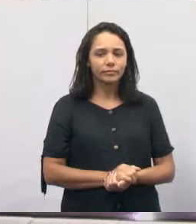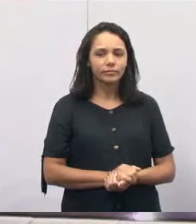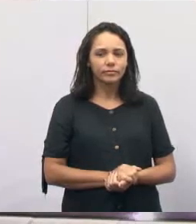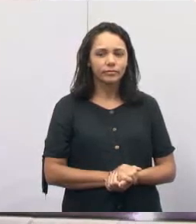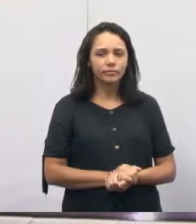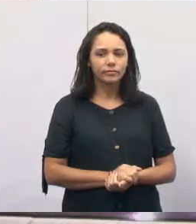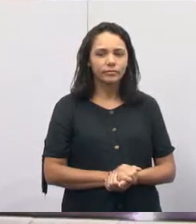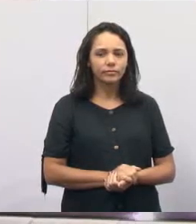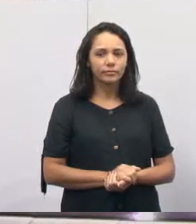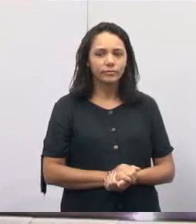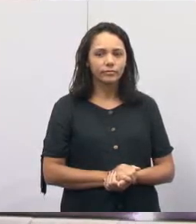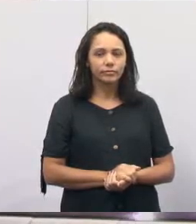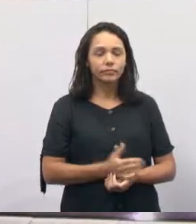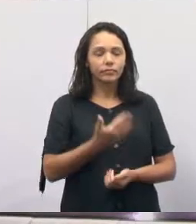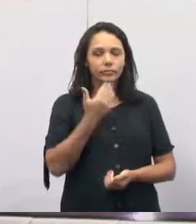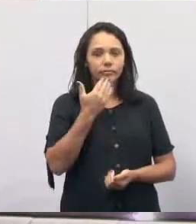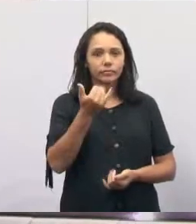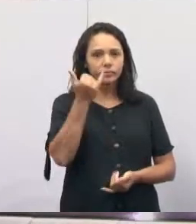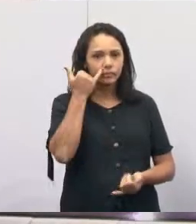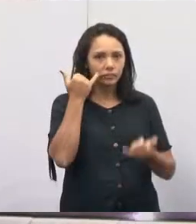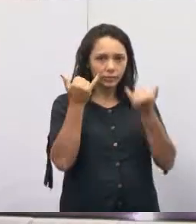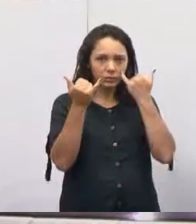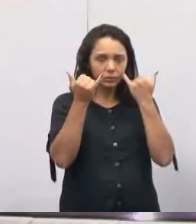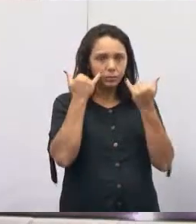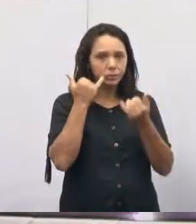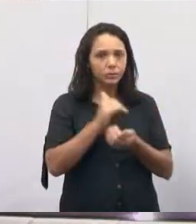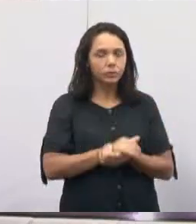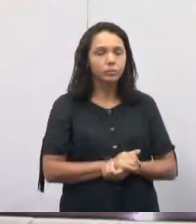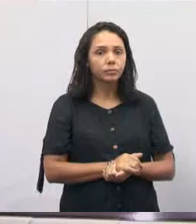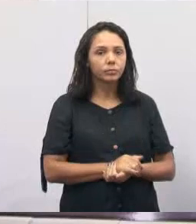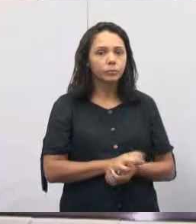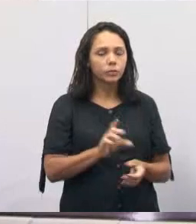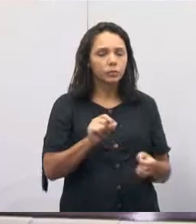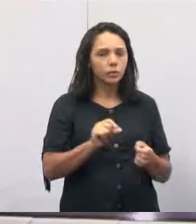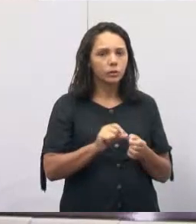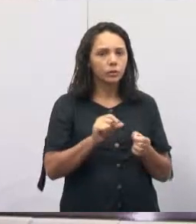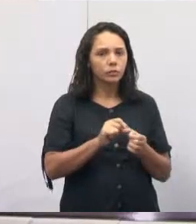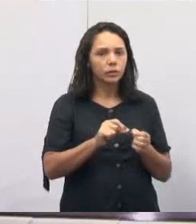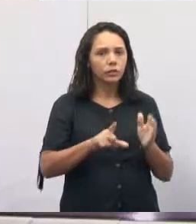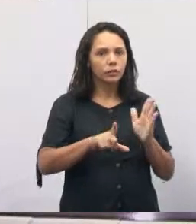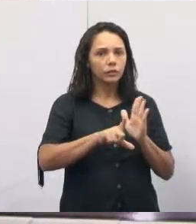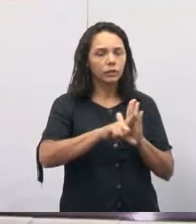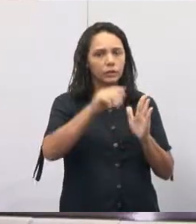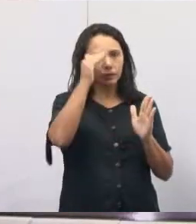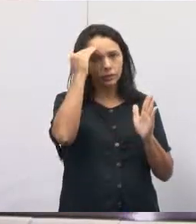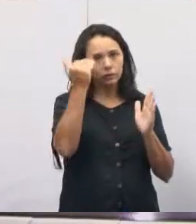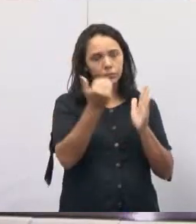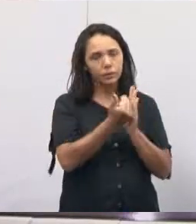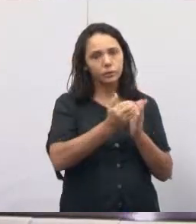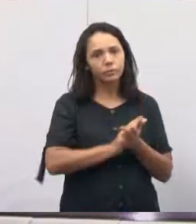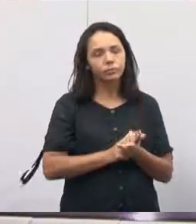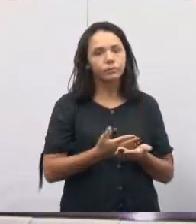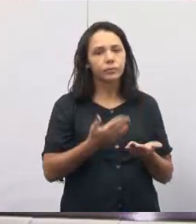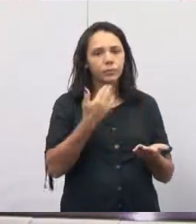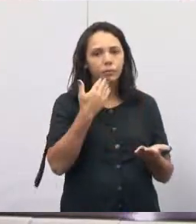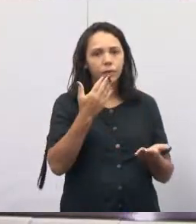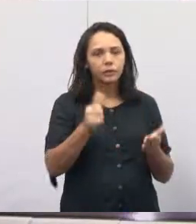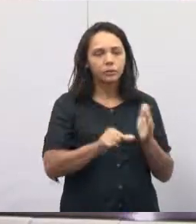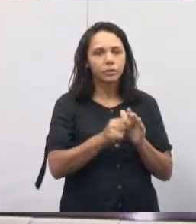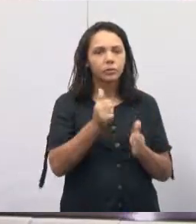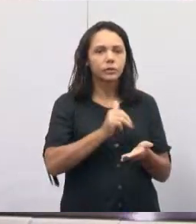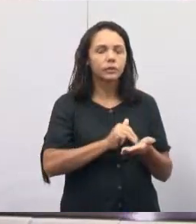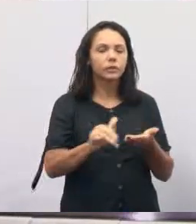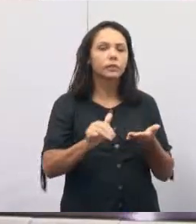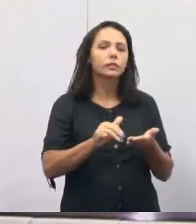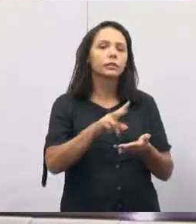Os pedidos de informações foram apreciados na forma regimental. Agora solicito então ao primeiro secretário que faça